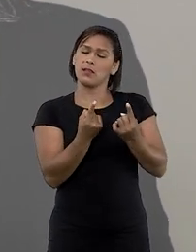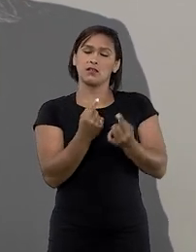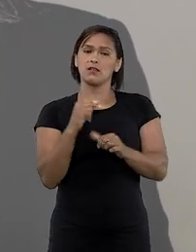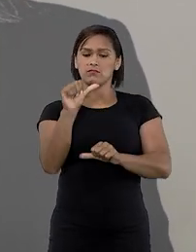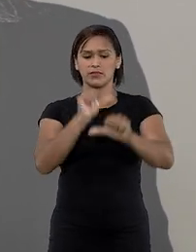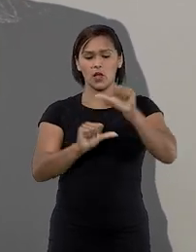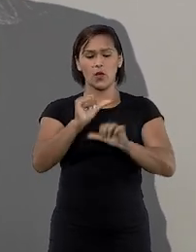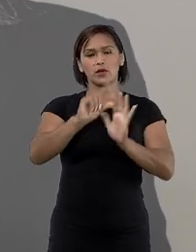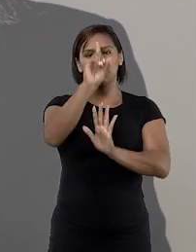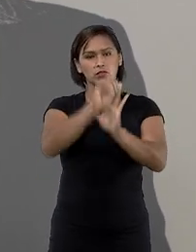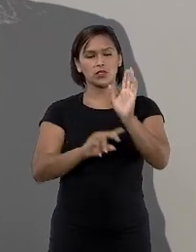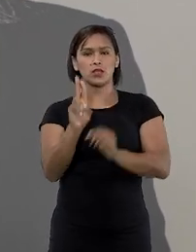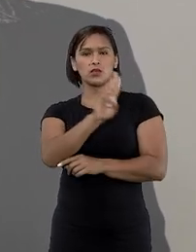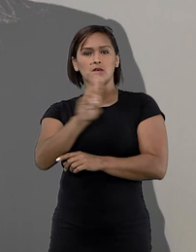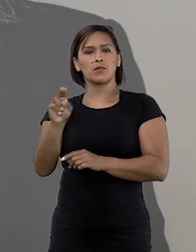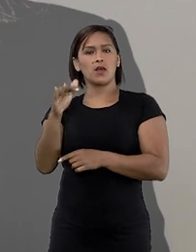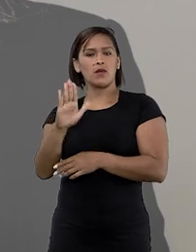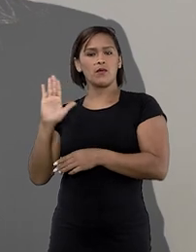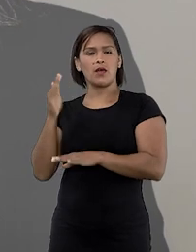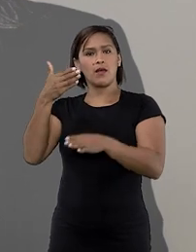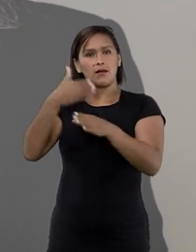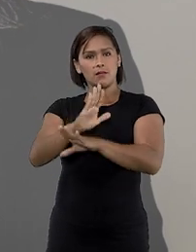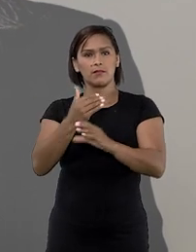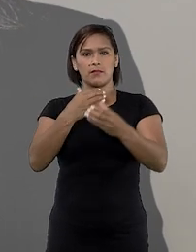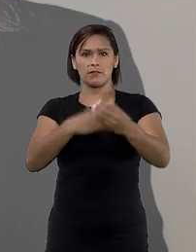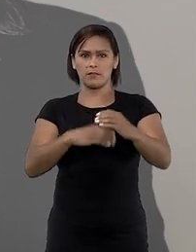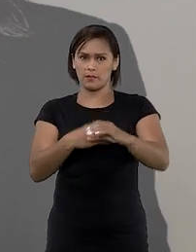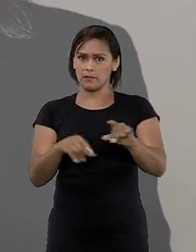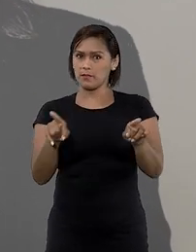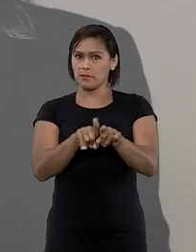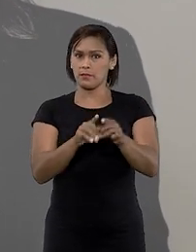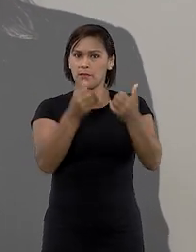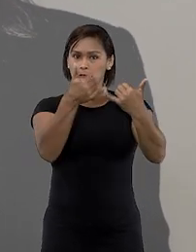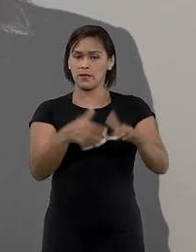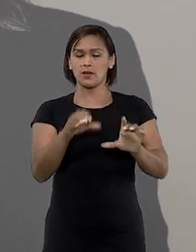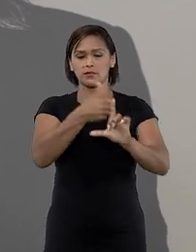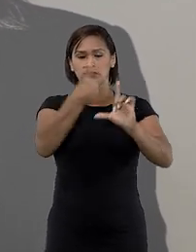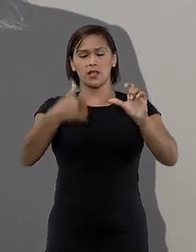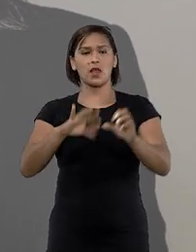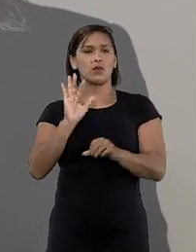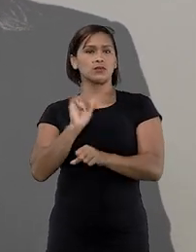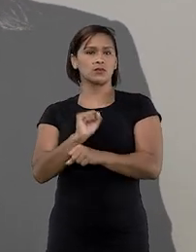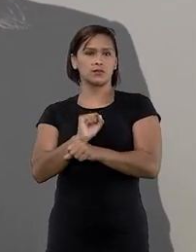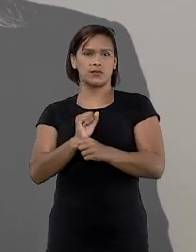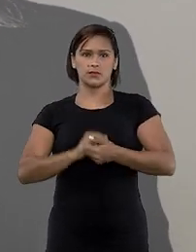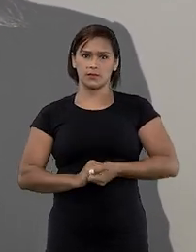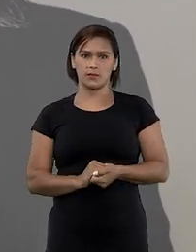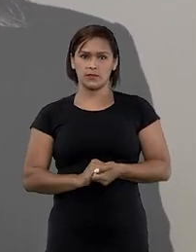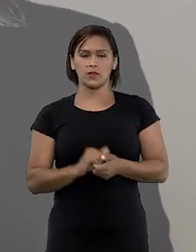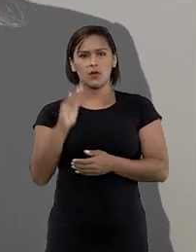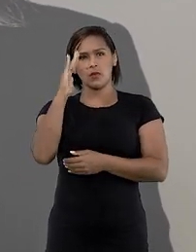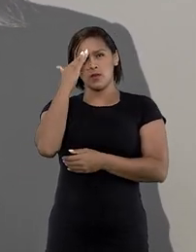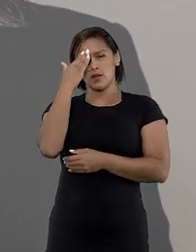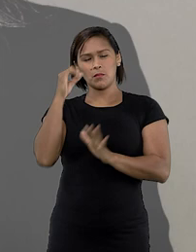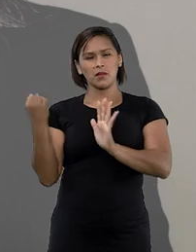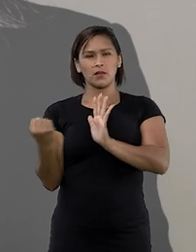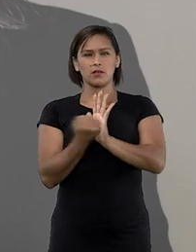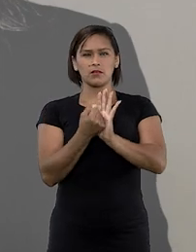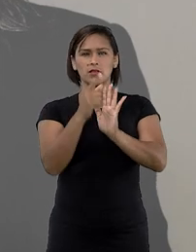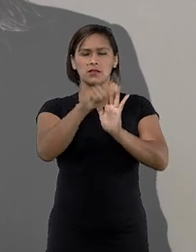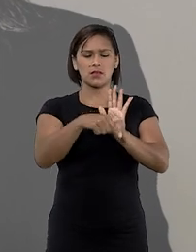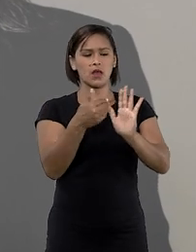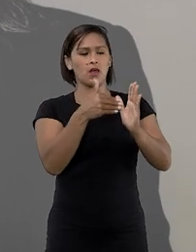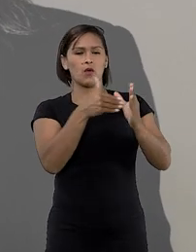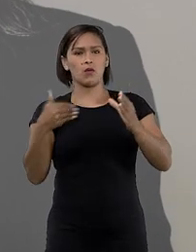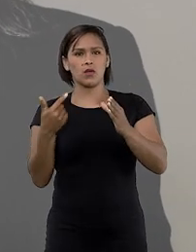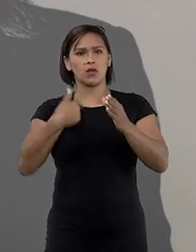gera direito de nomeação aos candidatos aprovados em concurso público para cadastro de reserva. O entendimento foi fixado ao negar